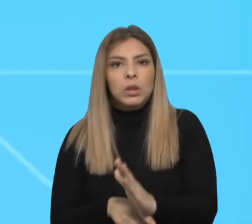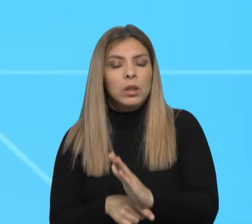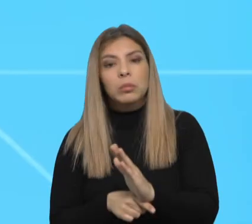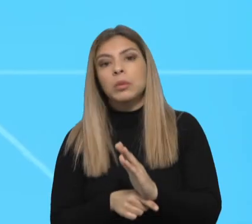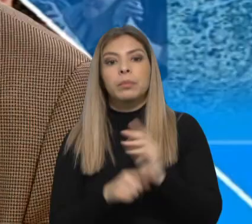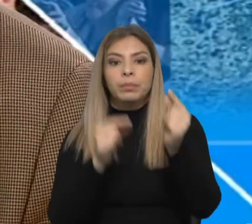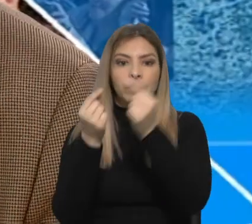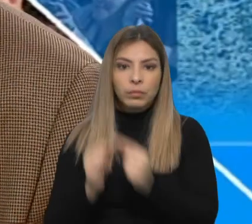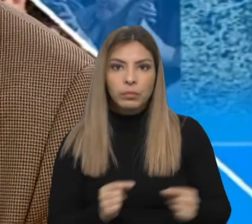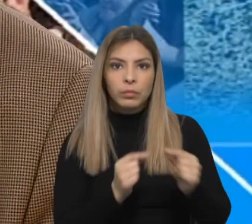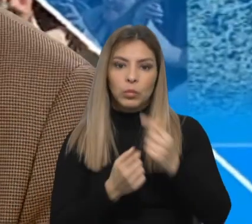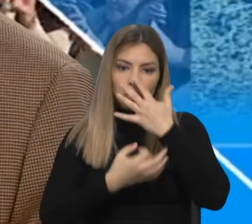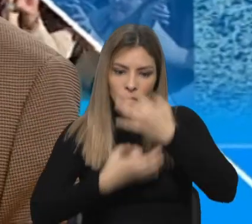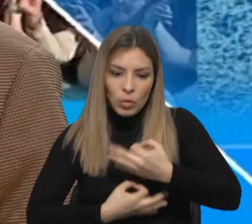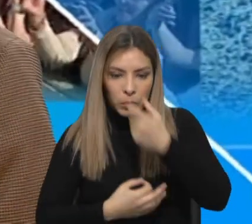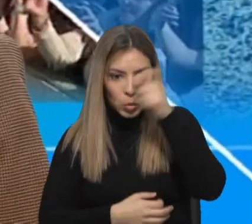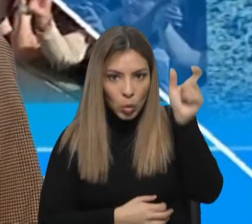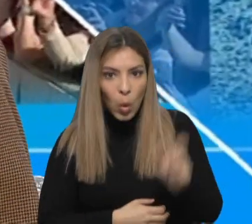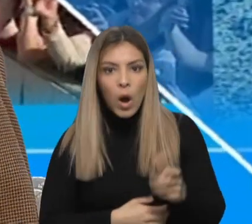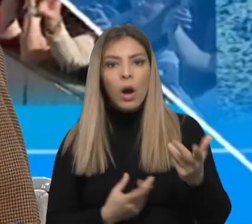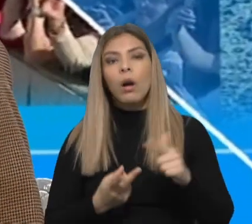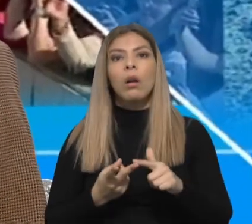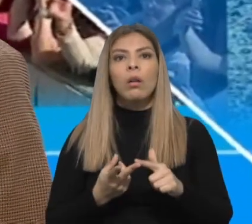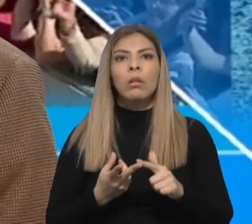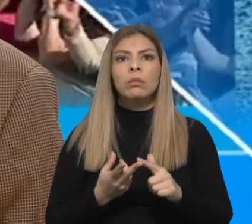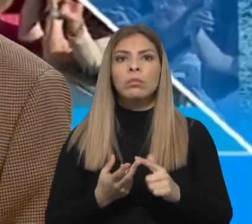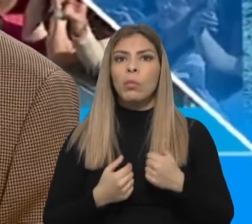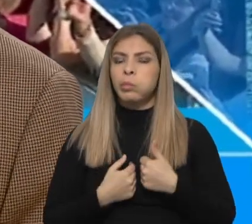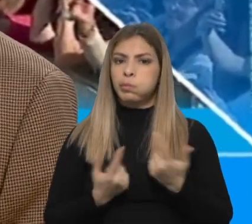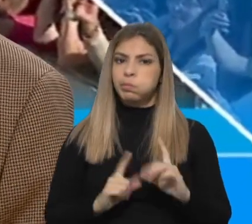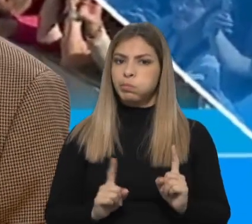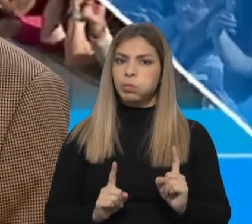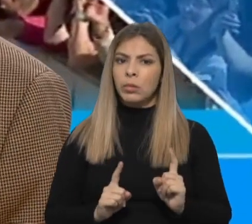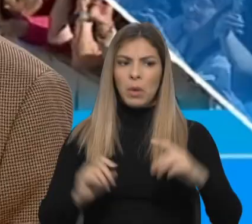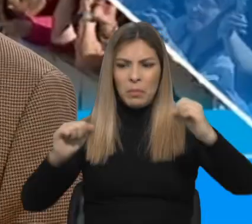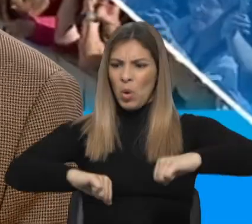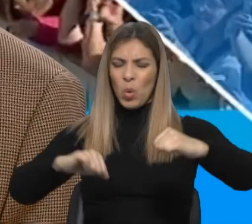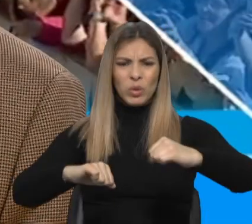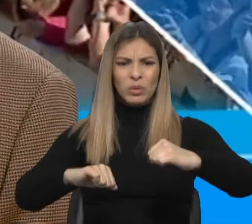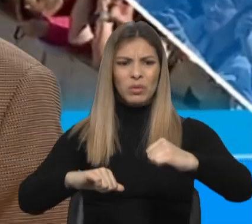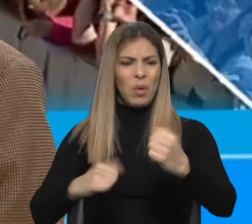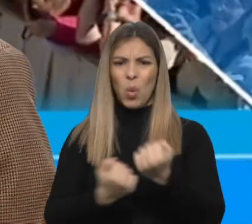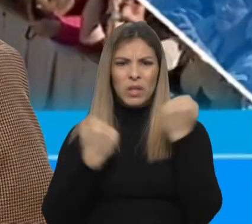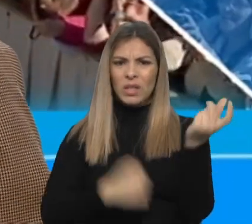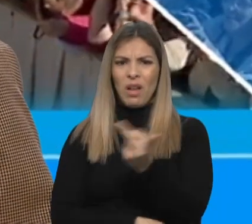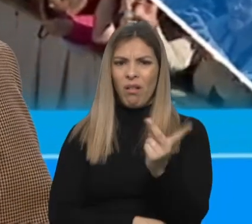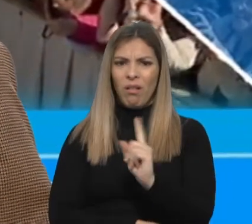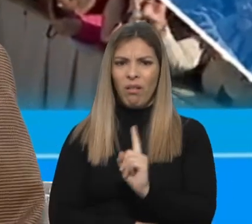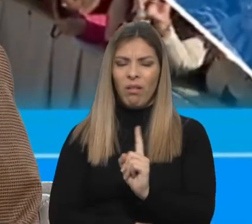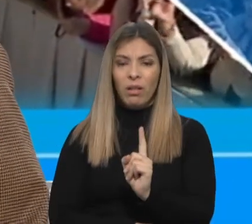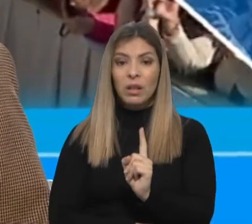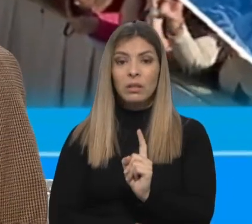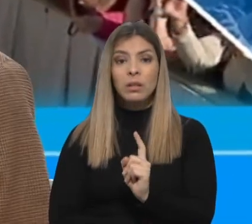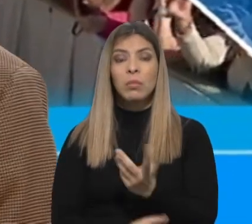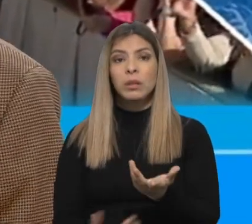em torno da dignidade da pessoa humana, em que nem sequer é possível as duas partes chegarem a um consenso sobre o termo, e a partir daí, de facto,